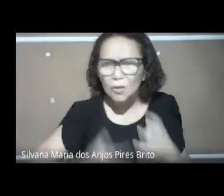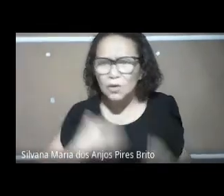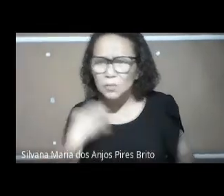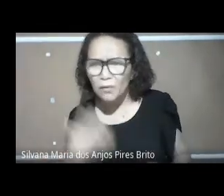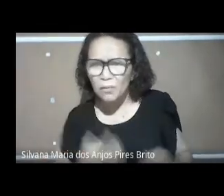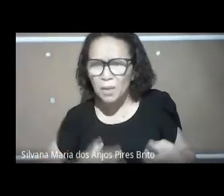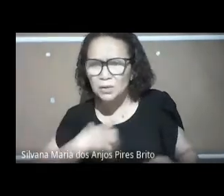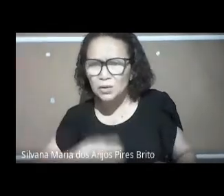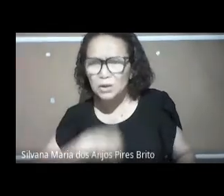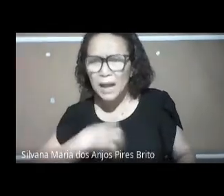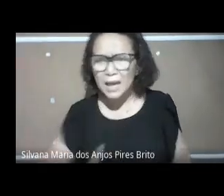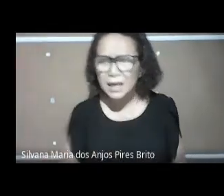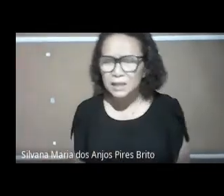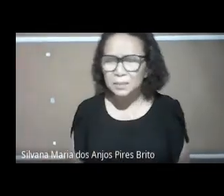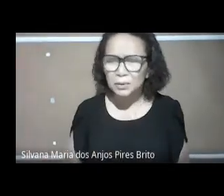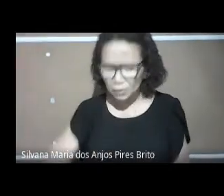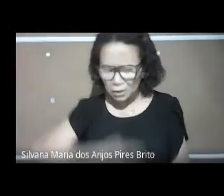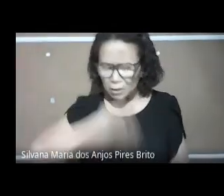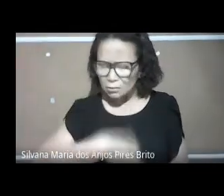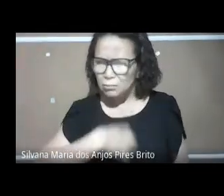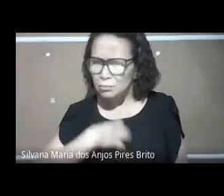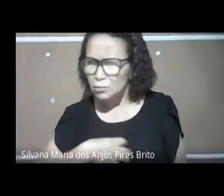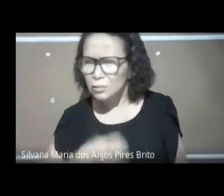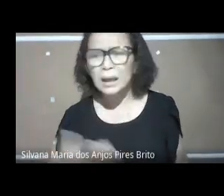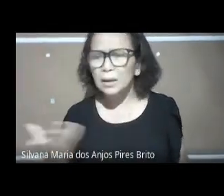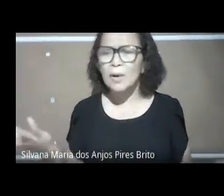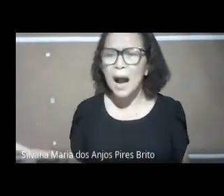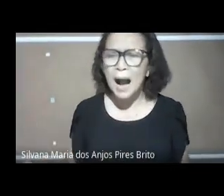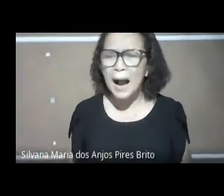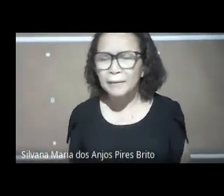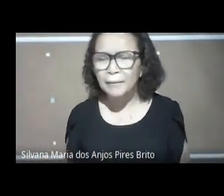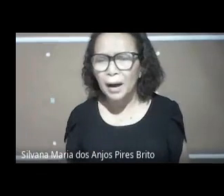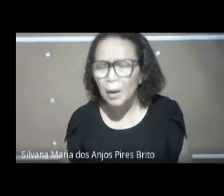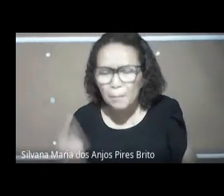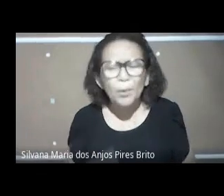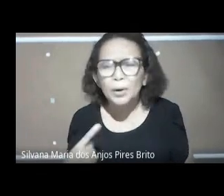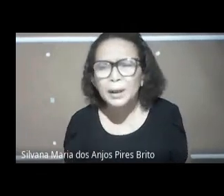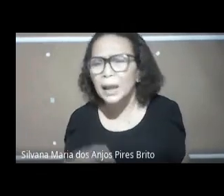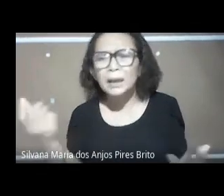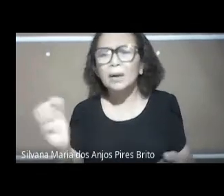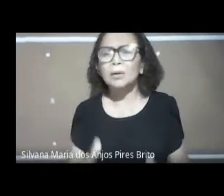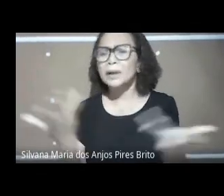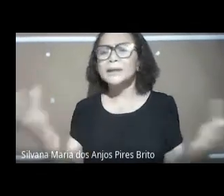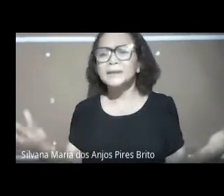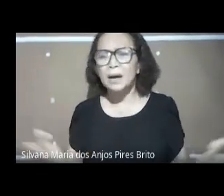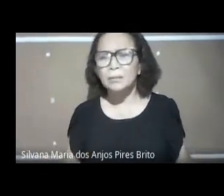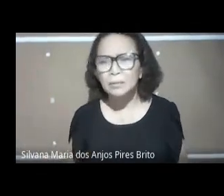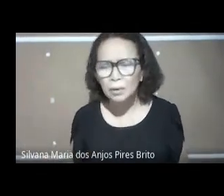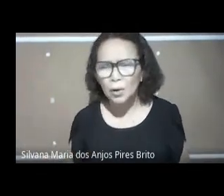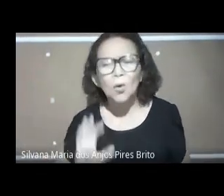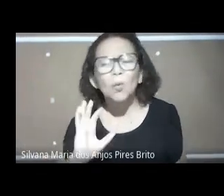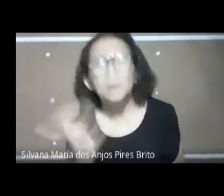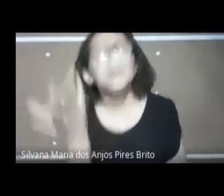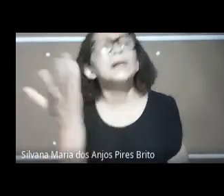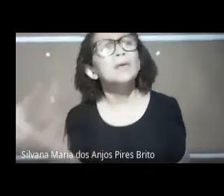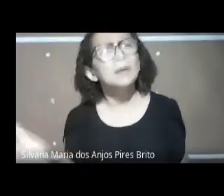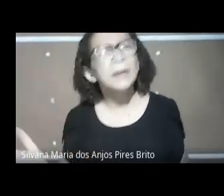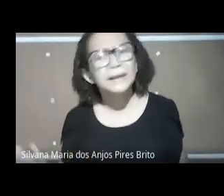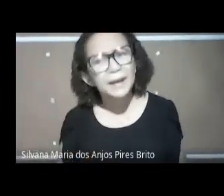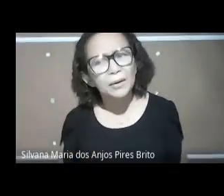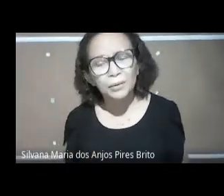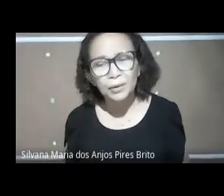zangado, os movimentos vão estar ríspidos. Fiquei com raiva. Por que aconteceu? O